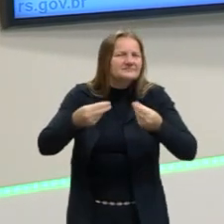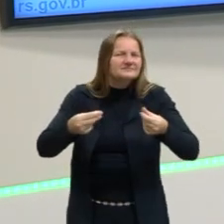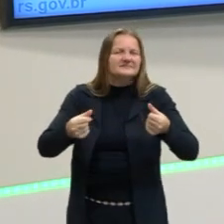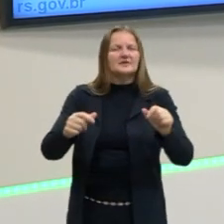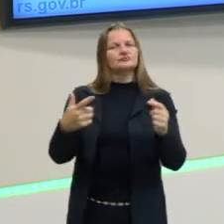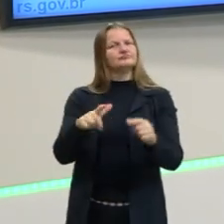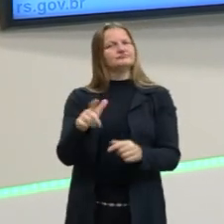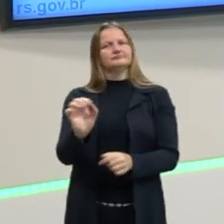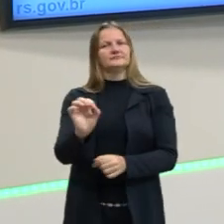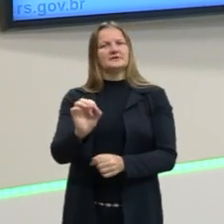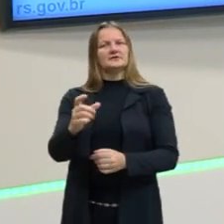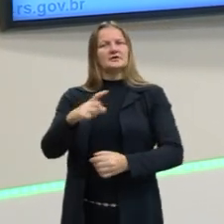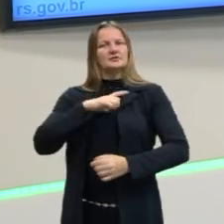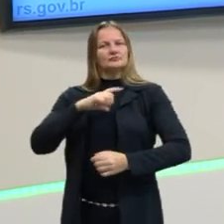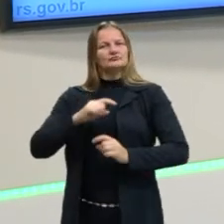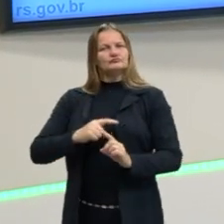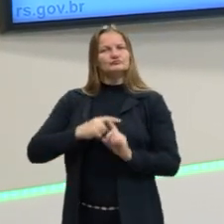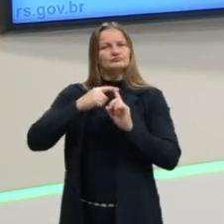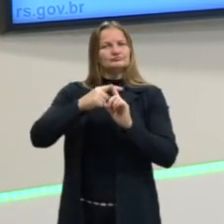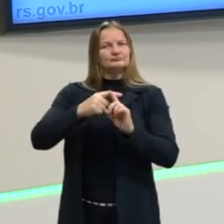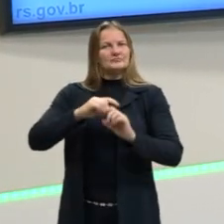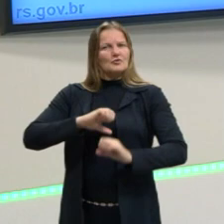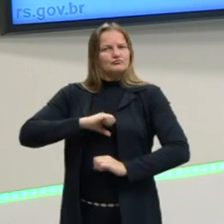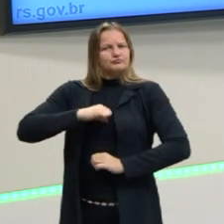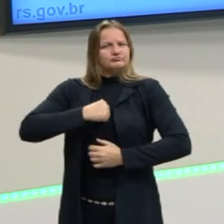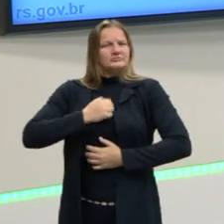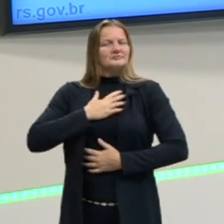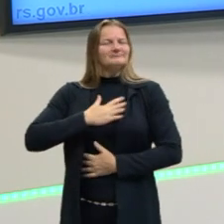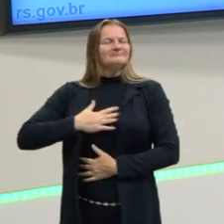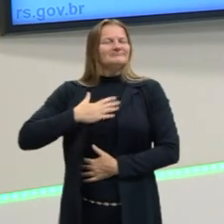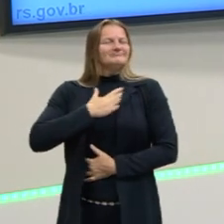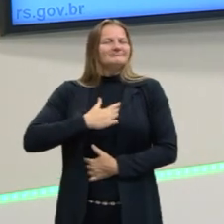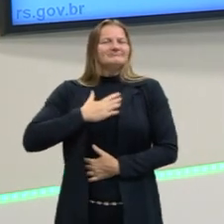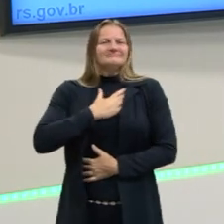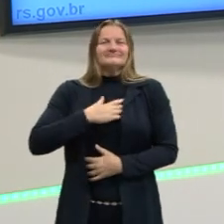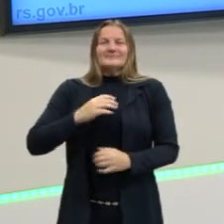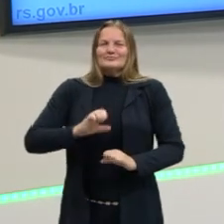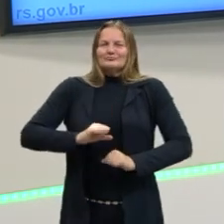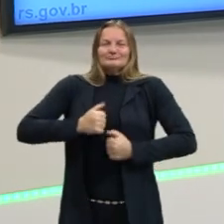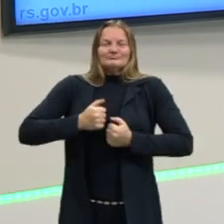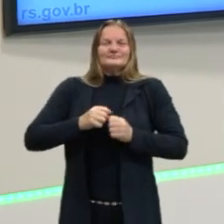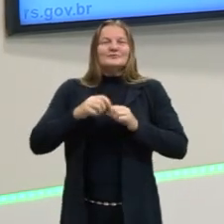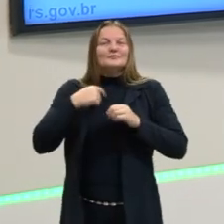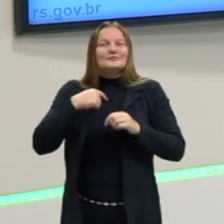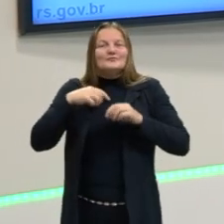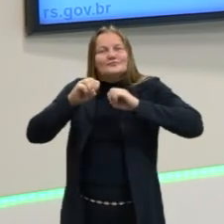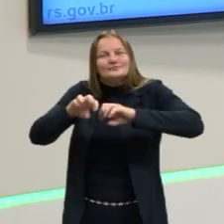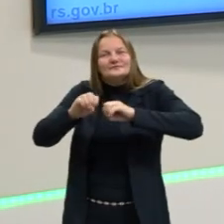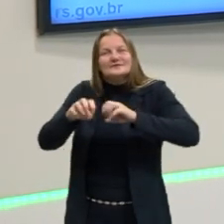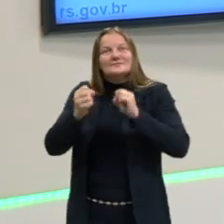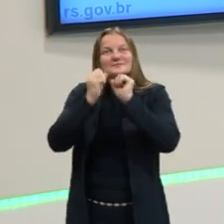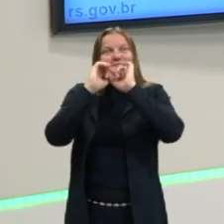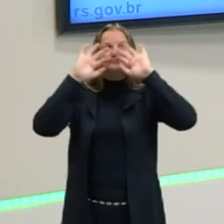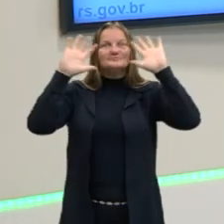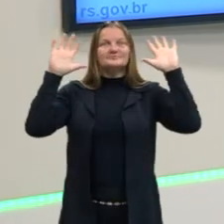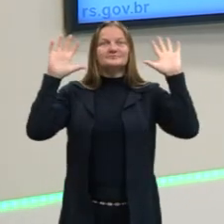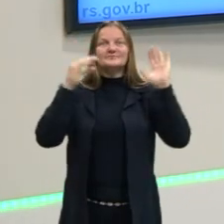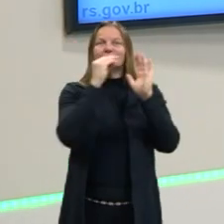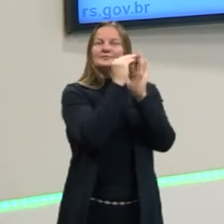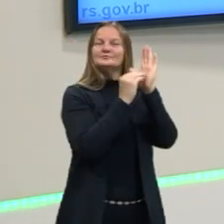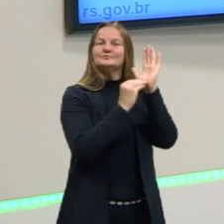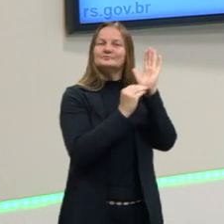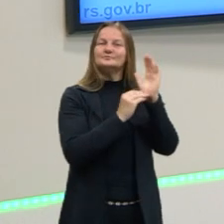bem pelo contrário a gente tem ganho a gente ganha e satisfação mas não ensinar alguém fazer alguém entender determinada